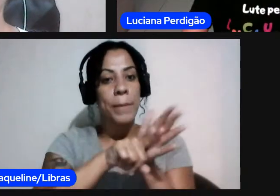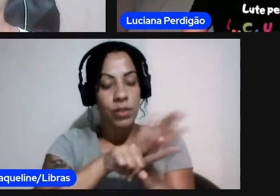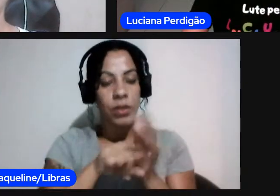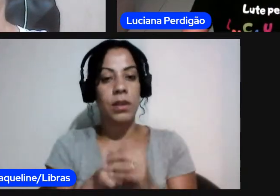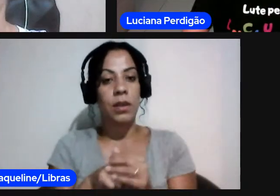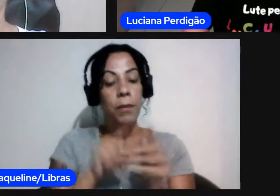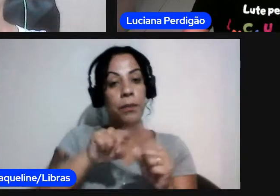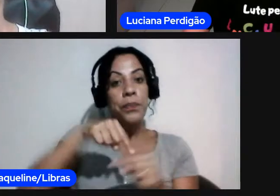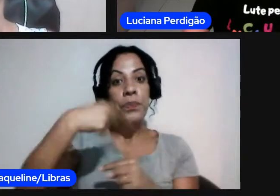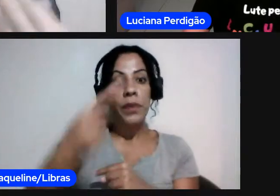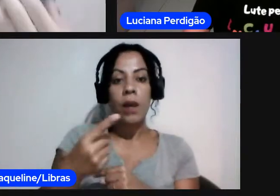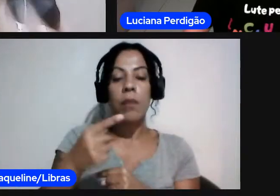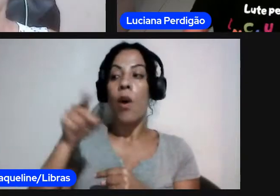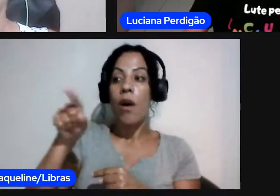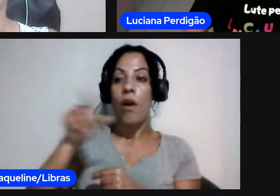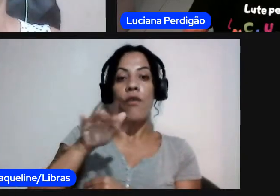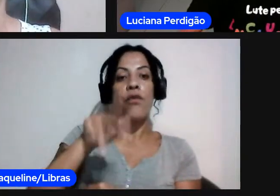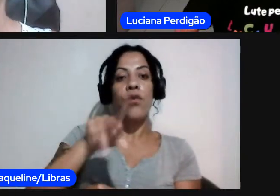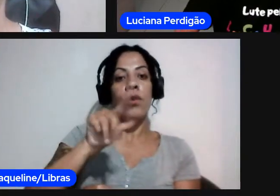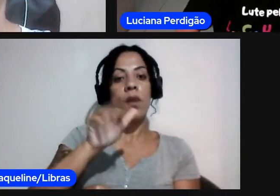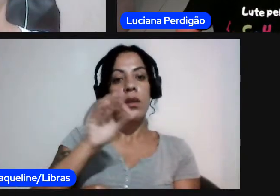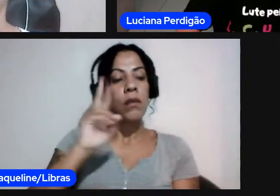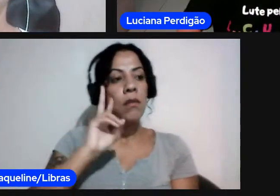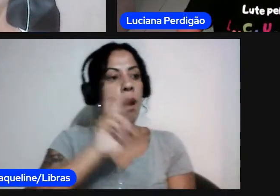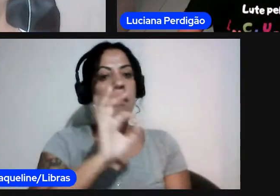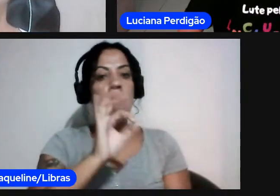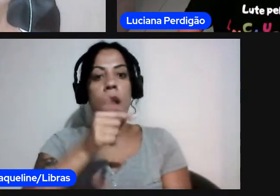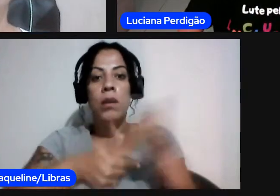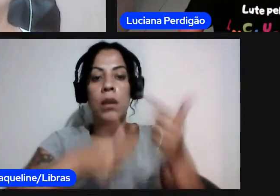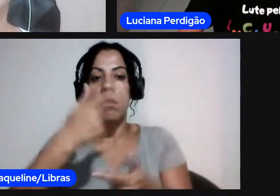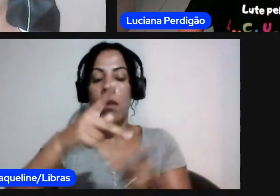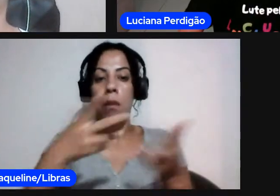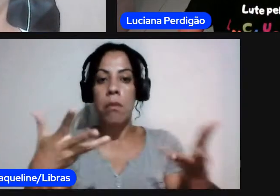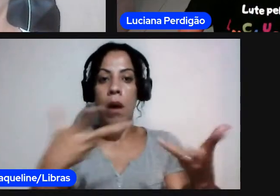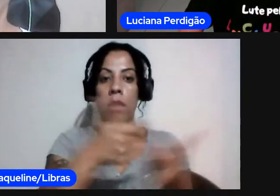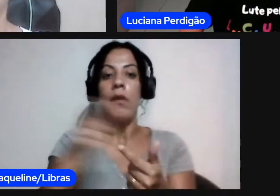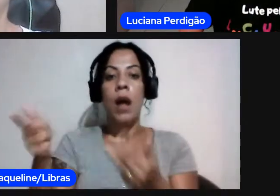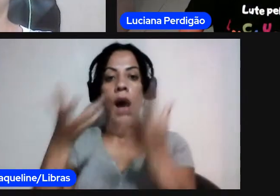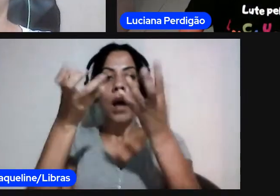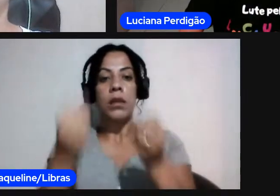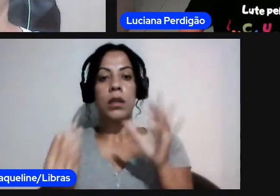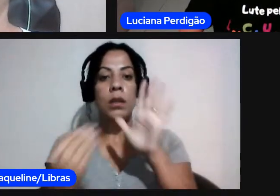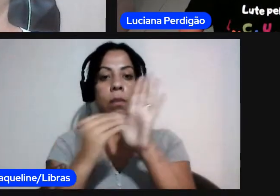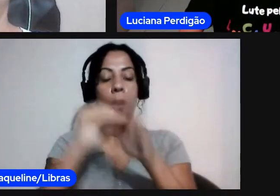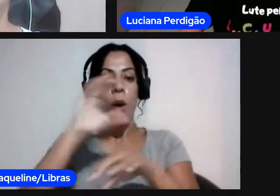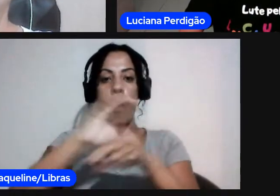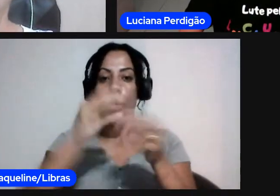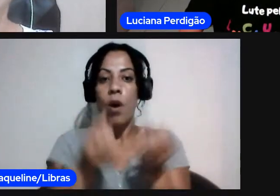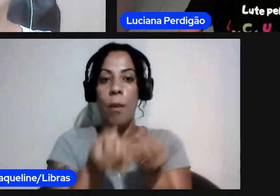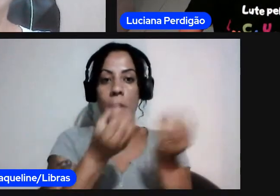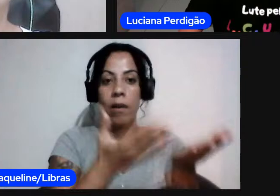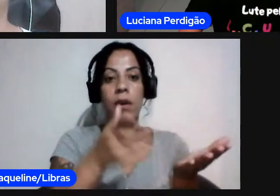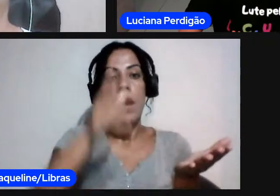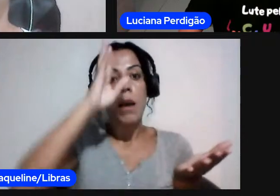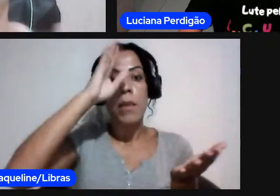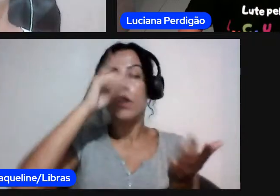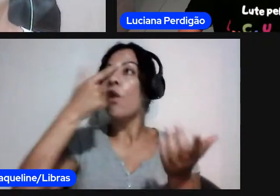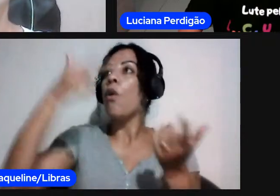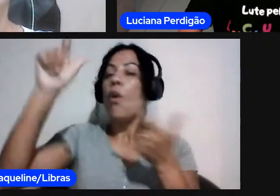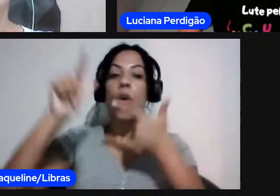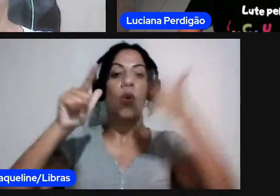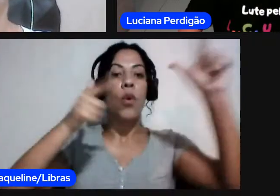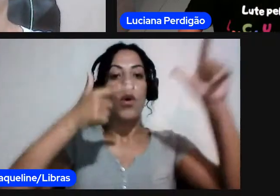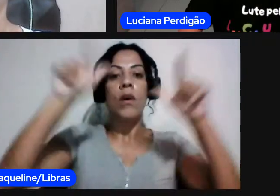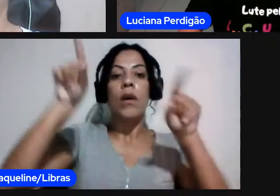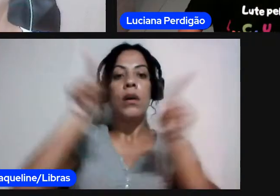que a própria fundação hoje oferece, né? O quanto que, na verdade, outros estão sendo impactados e